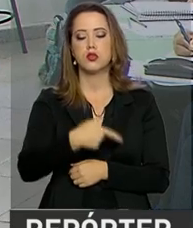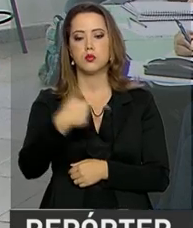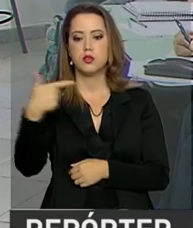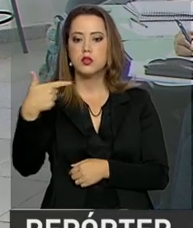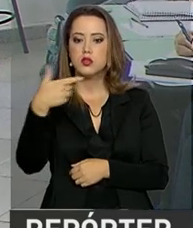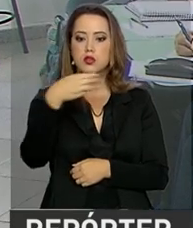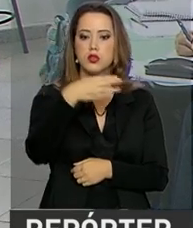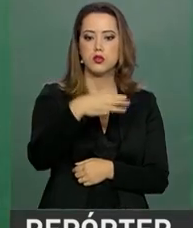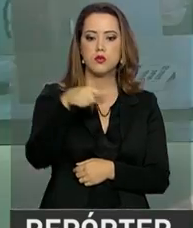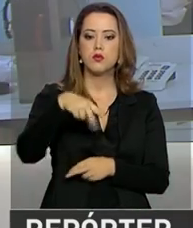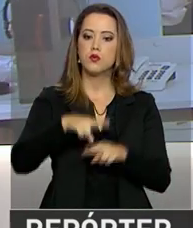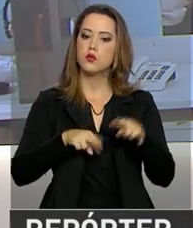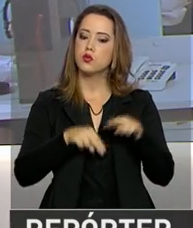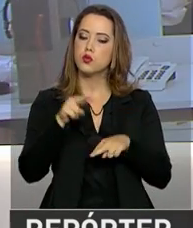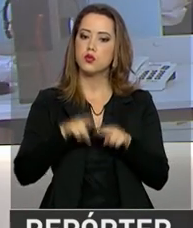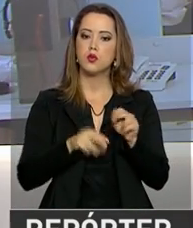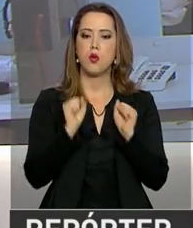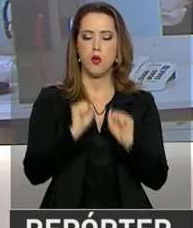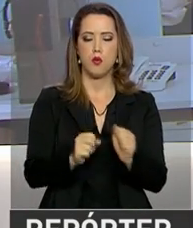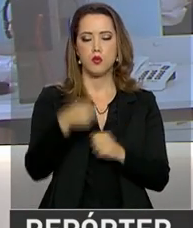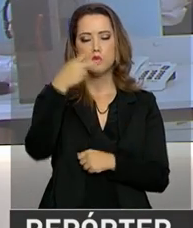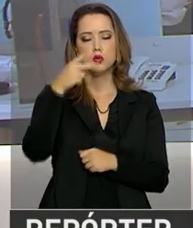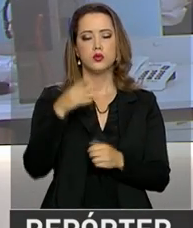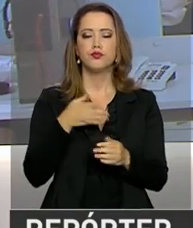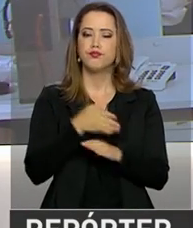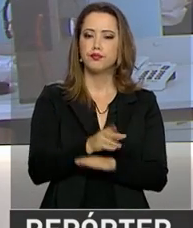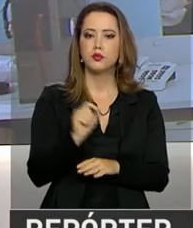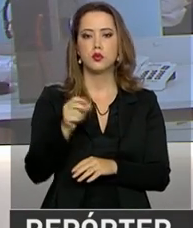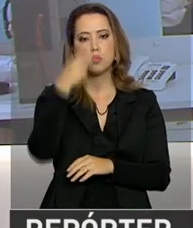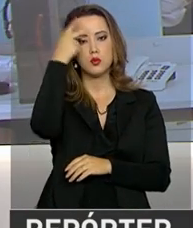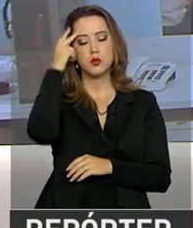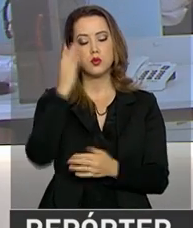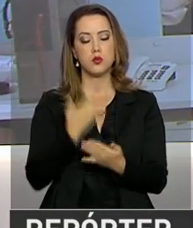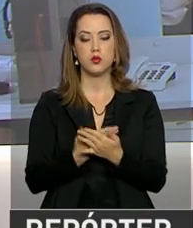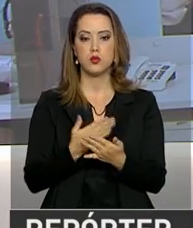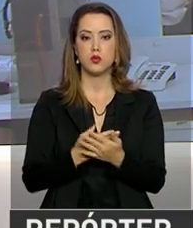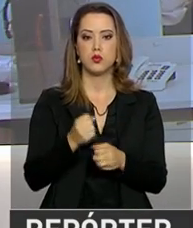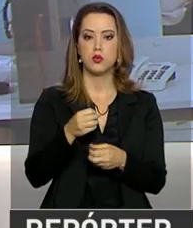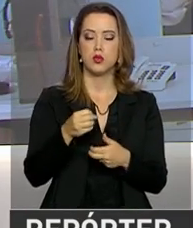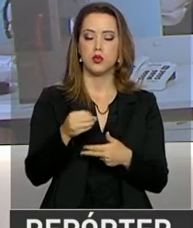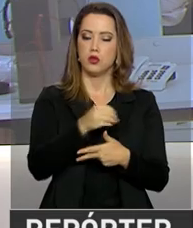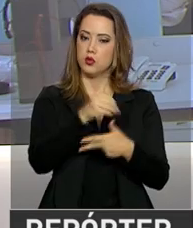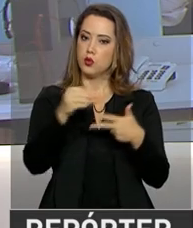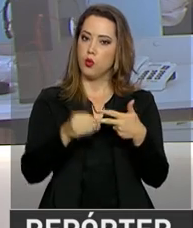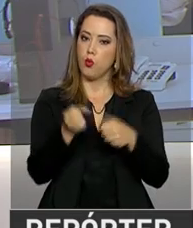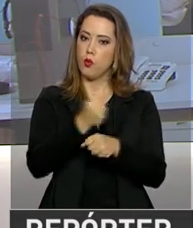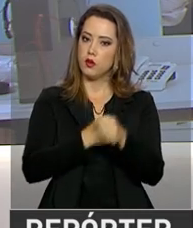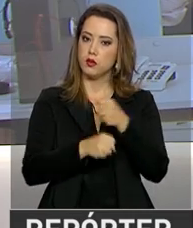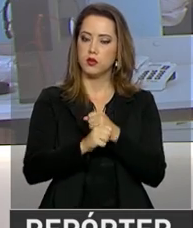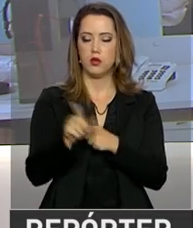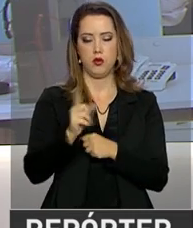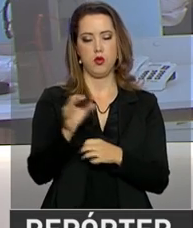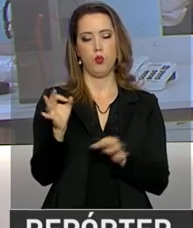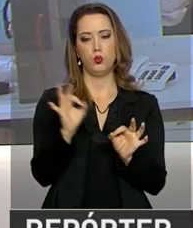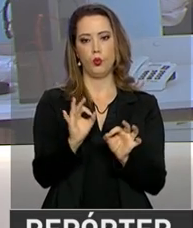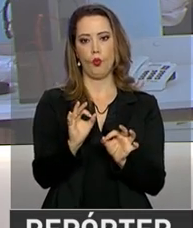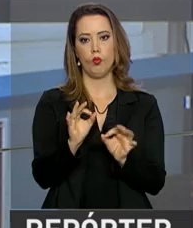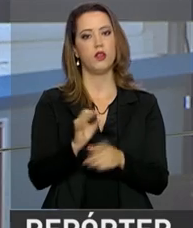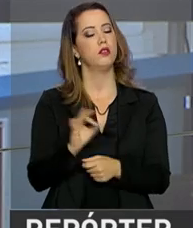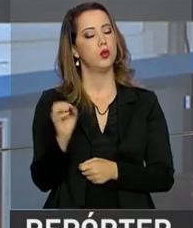23 de junho puderam participar estudantes que fizeram o Enem de 2015 e Não tiraram zero na